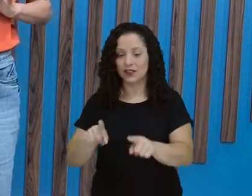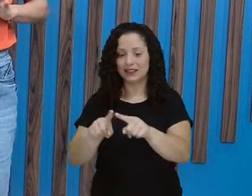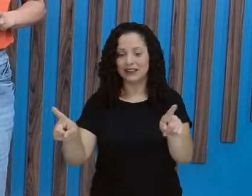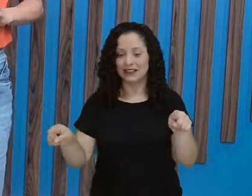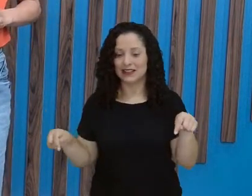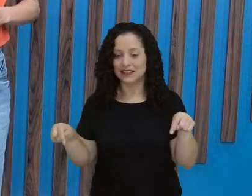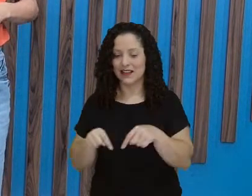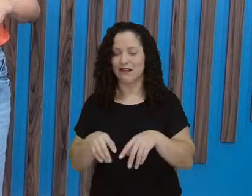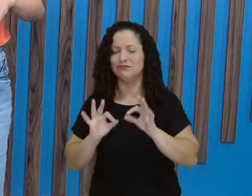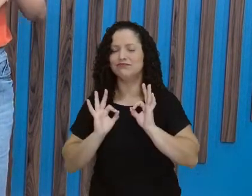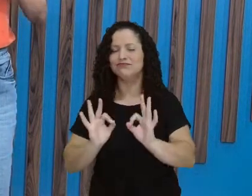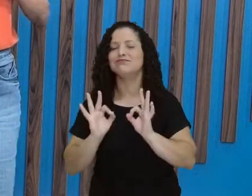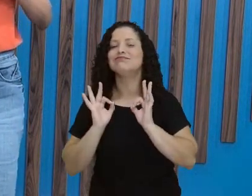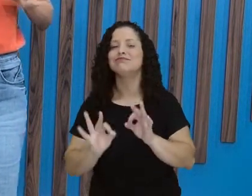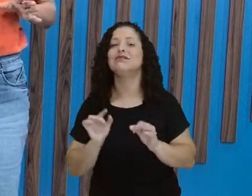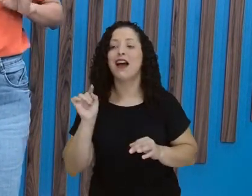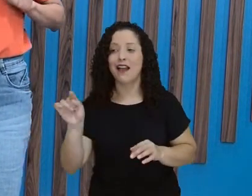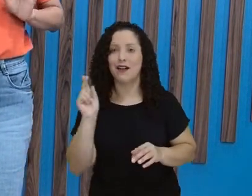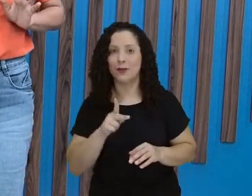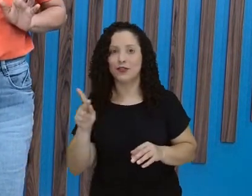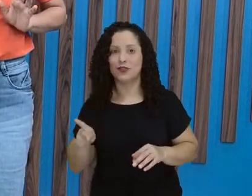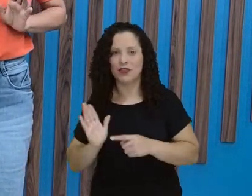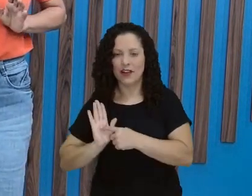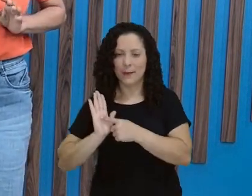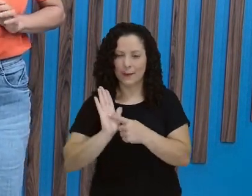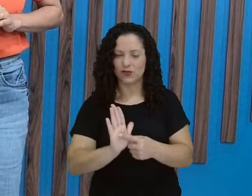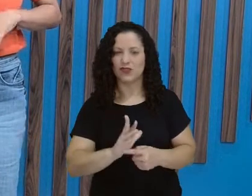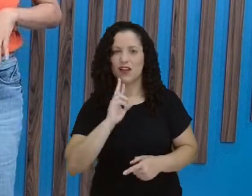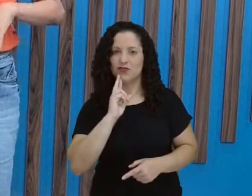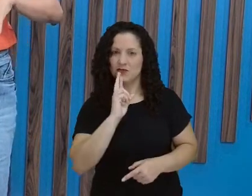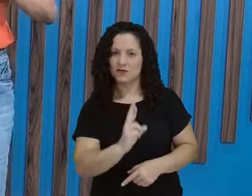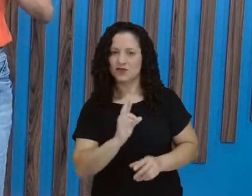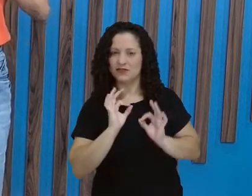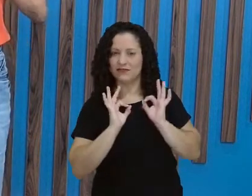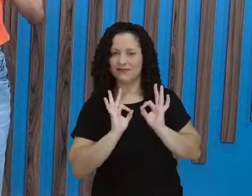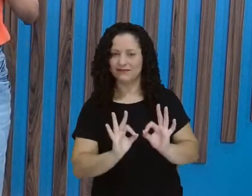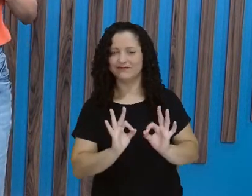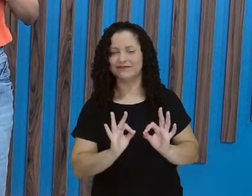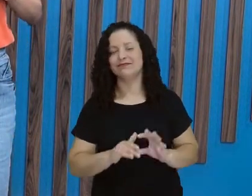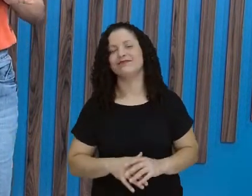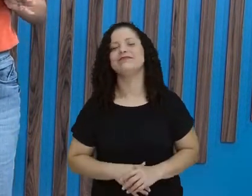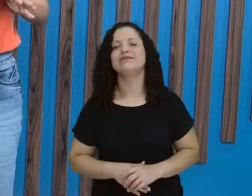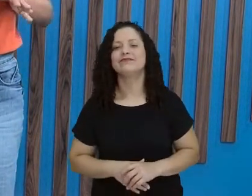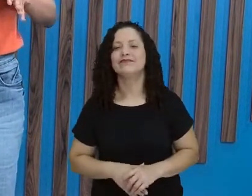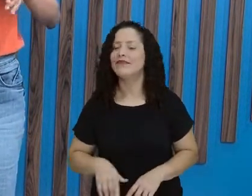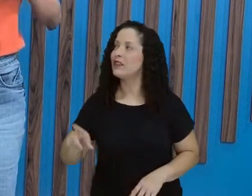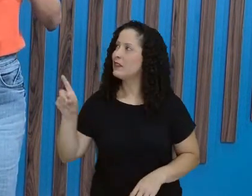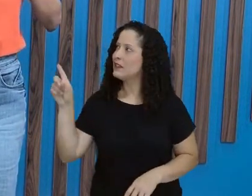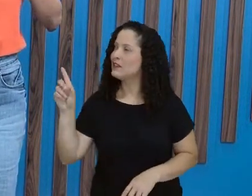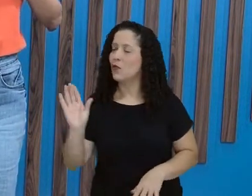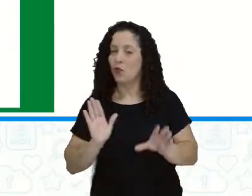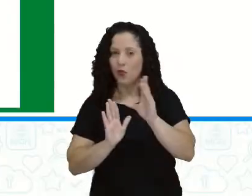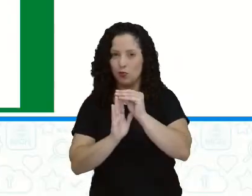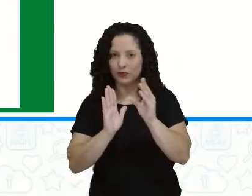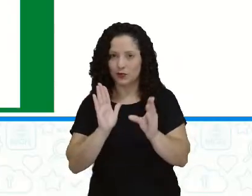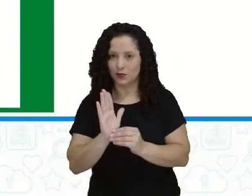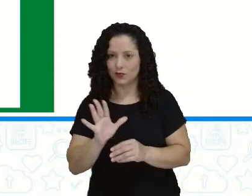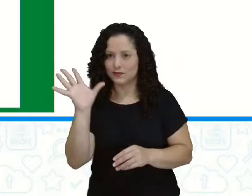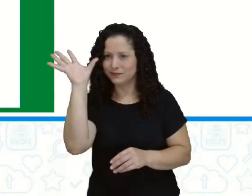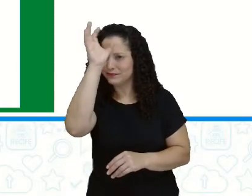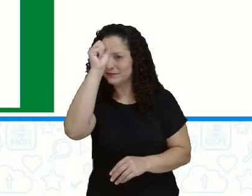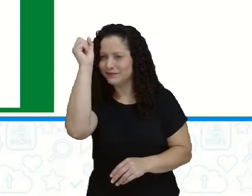eu tenho certeza que ela vai responder aí todas as questões. O material é esse, não é? O Aprender Sempre de